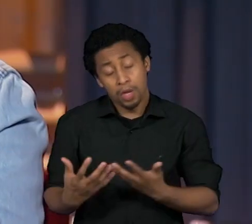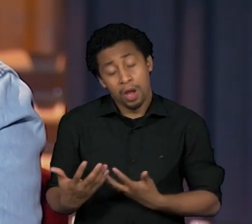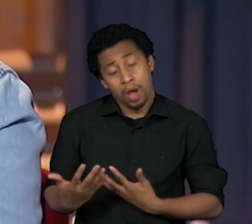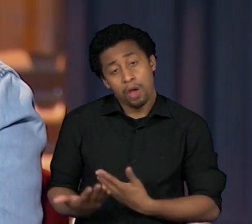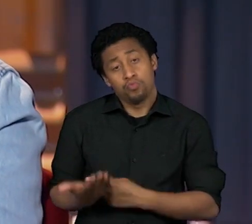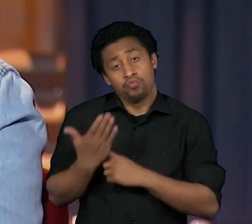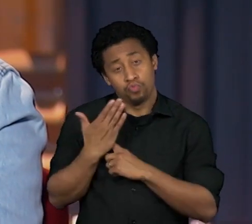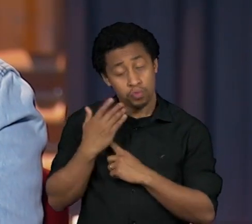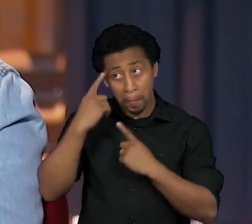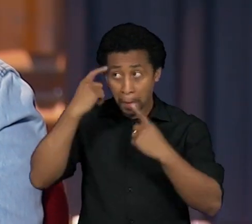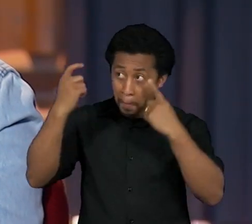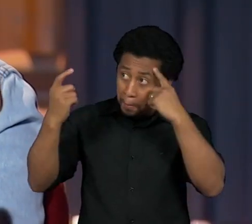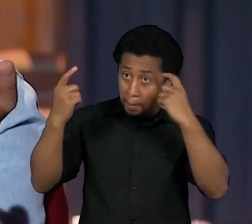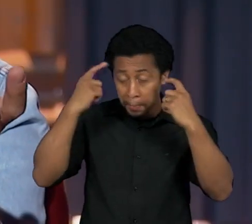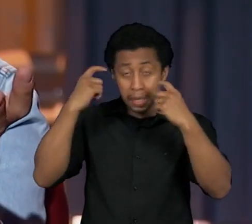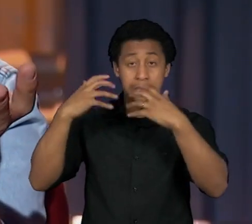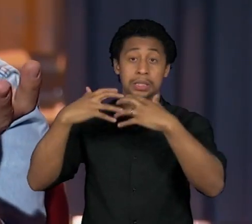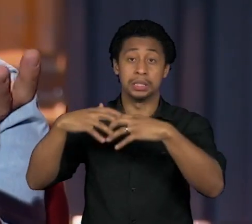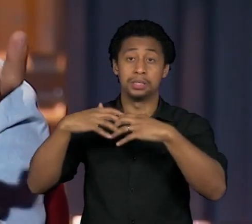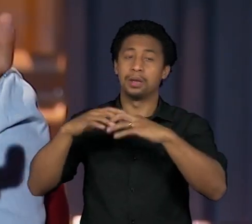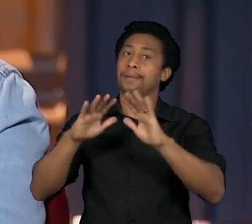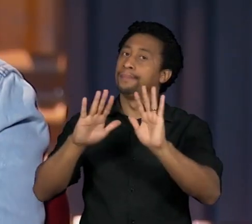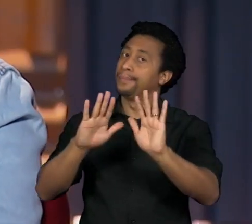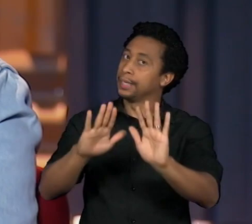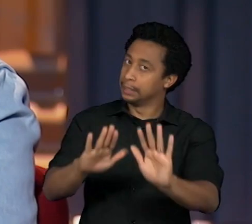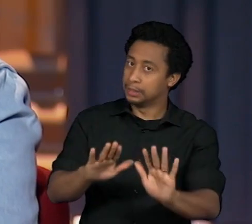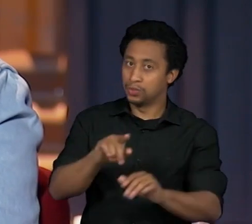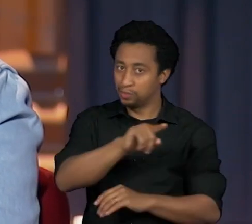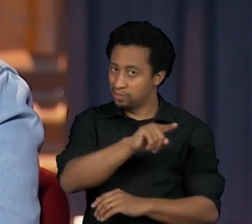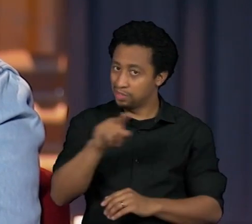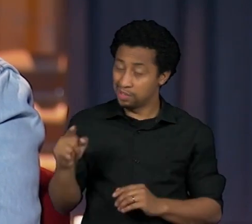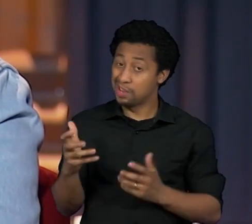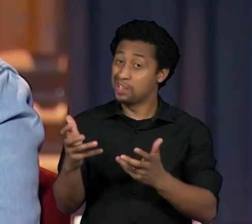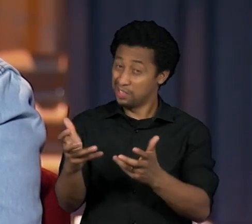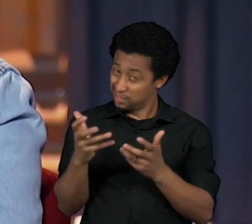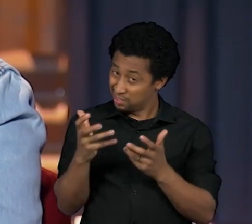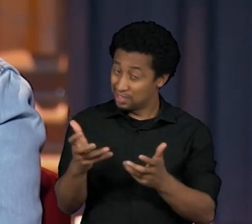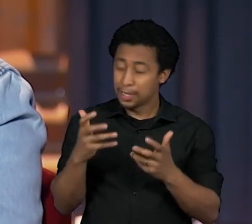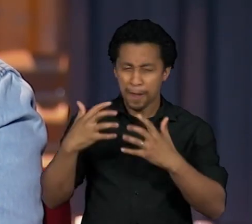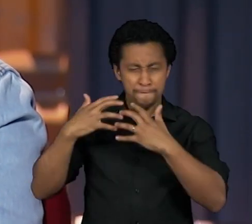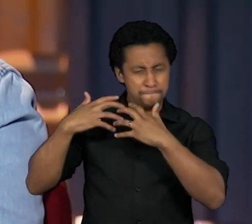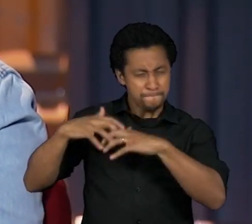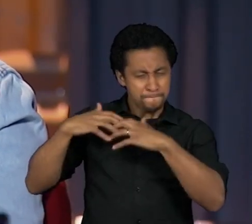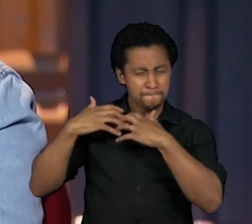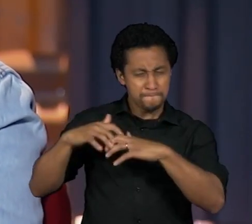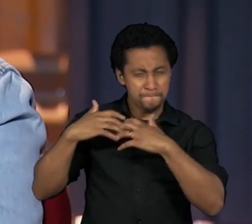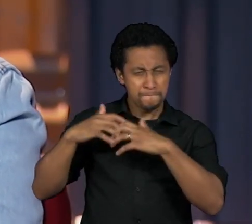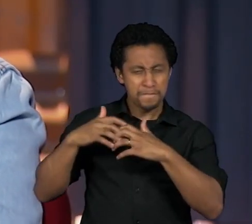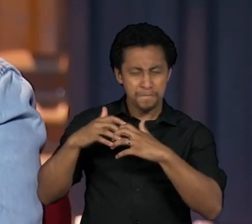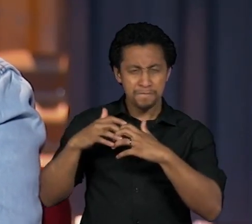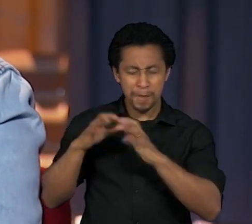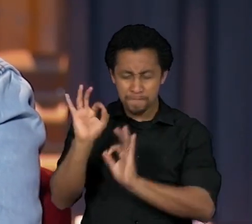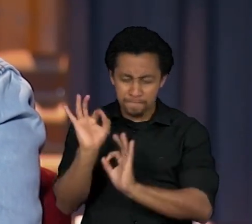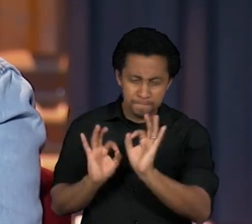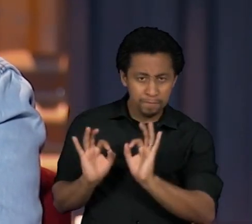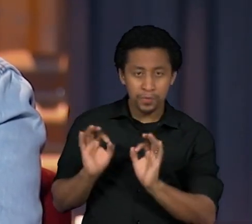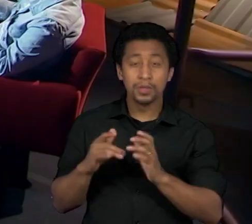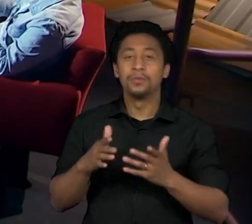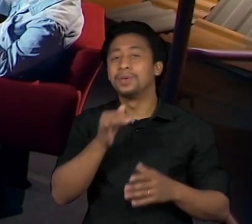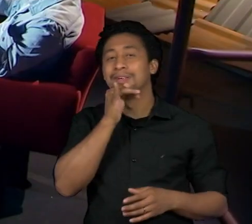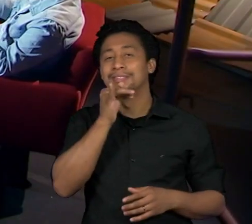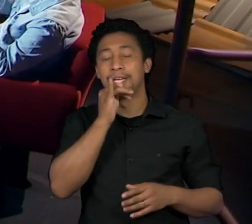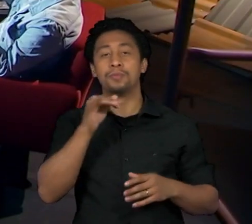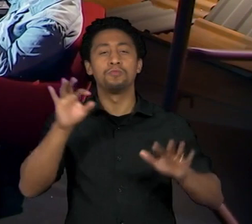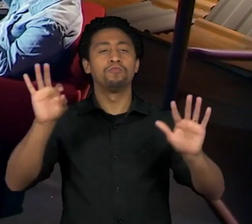do improviso. Por outro lado, ela não vai ser tão útil se você quiser justamente uma precisão. Então, uma pessoa que está lá numa orquestra